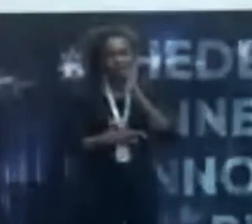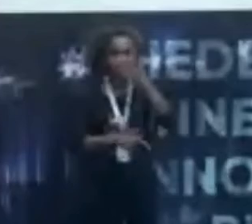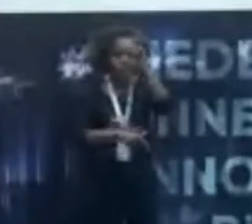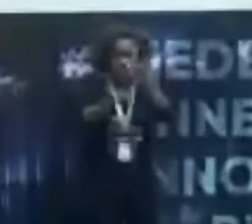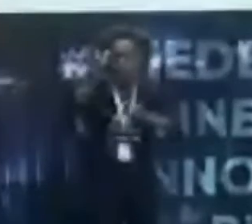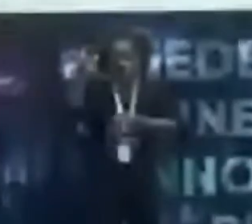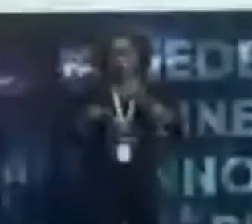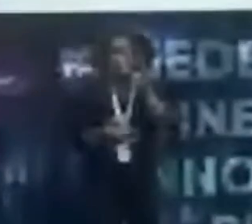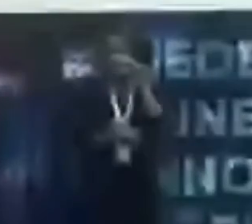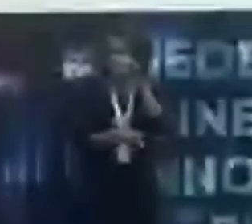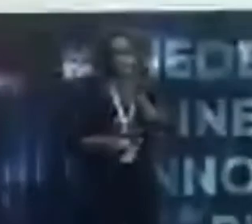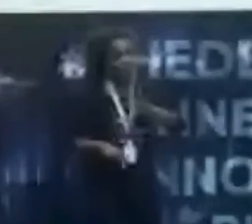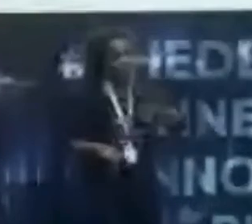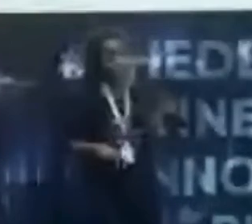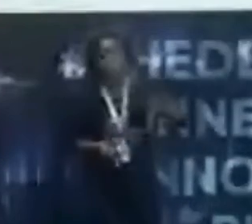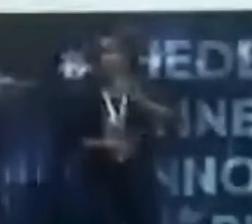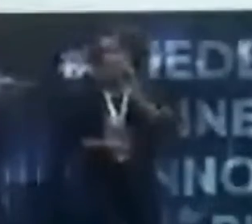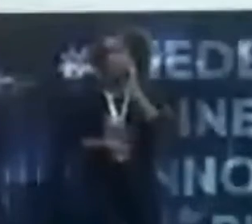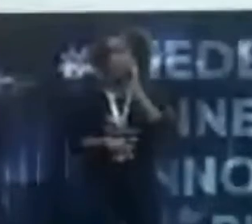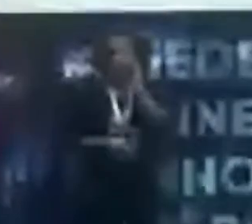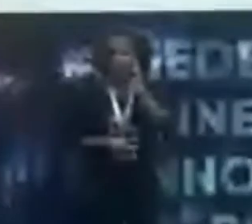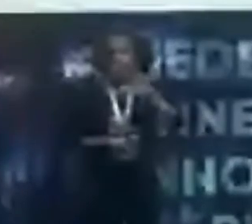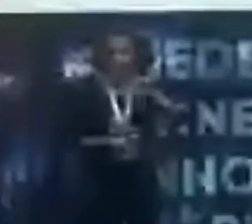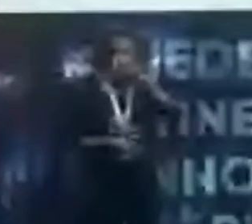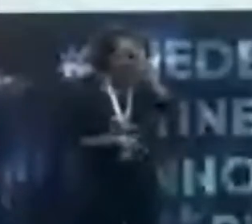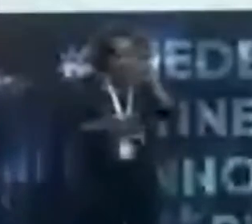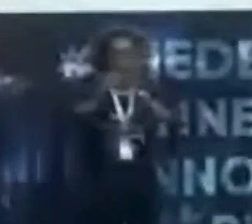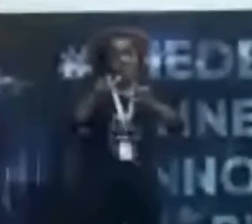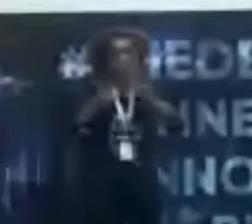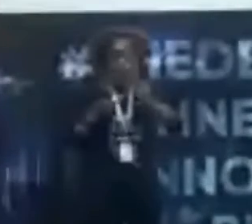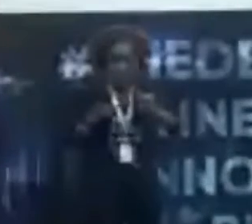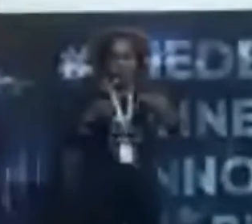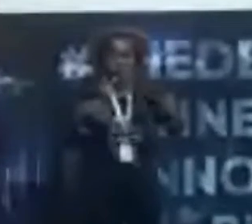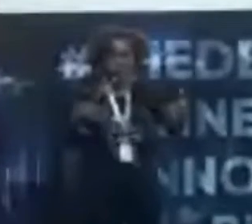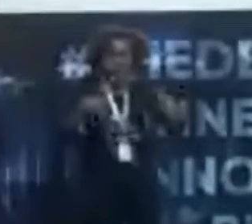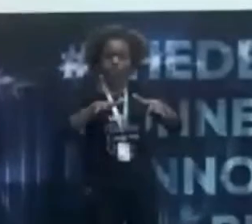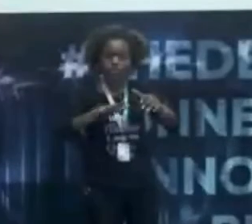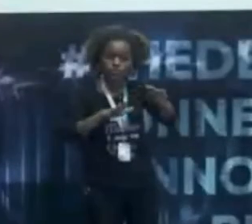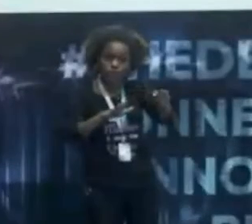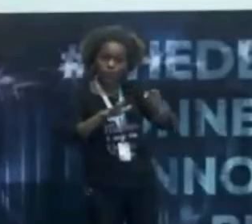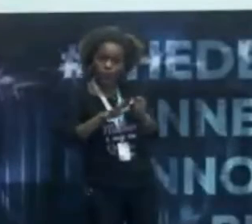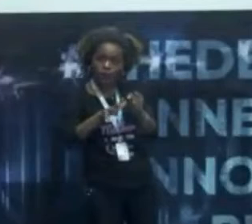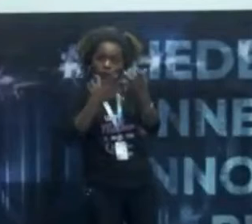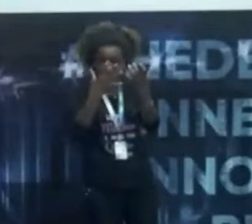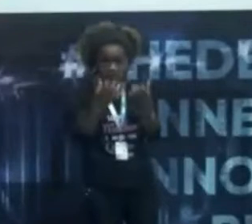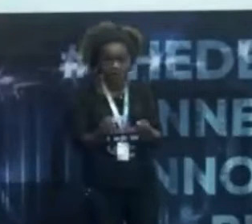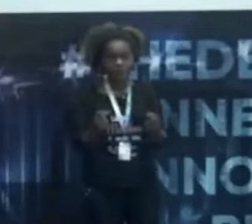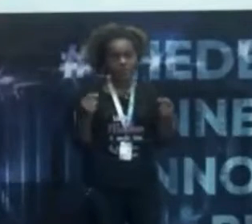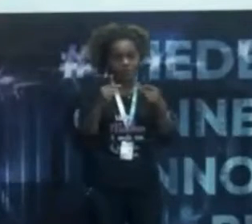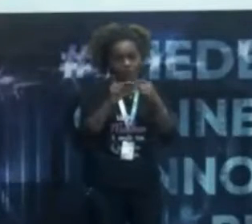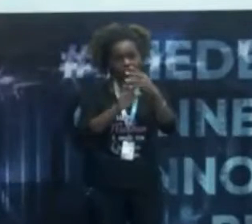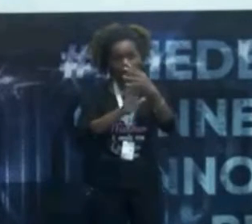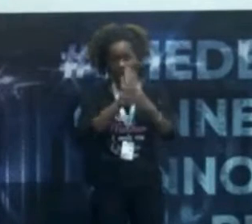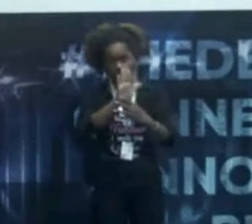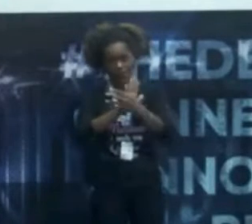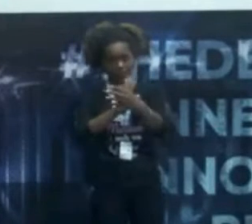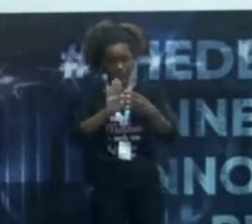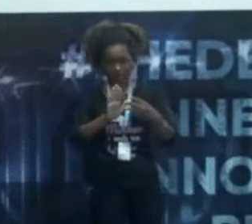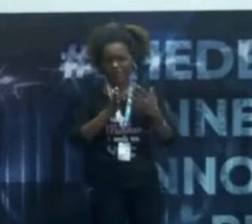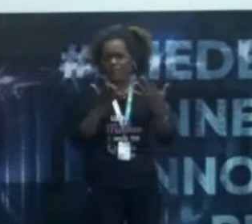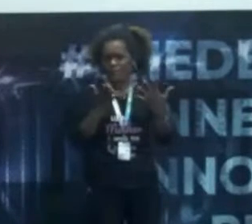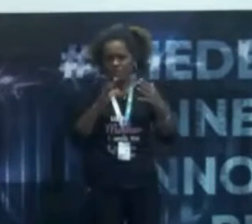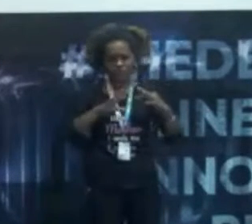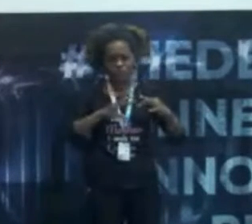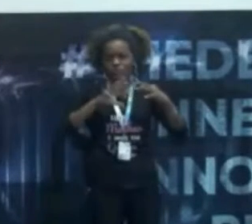só das pessoas que a gente estava incluindo, né, como uma aceitação com o programa, mas em geral também. Isso é uma coisa que ecoa, né?